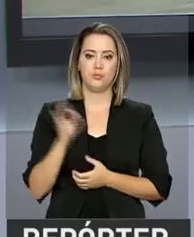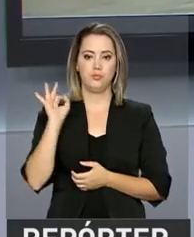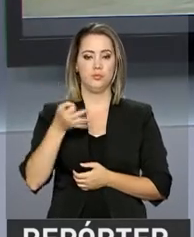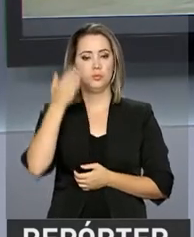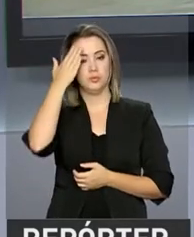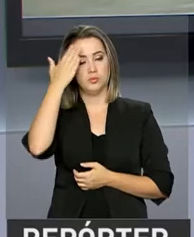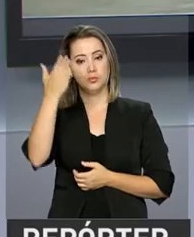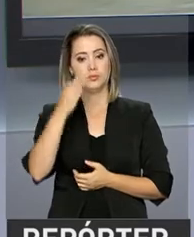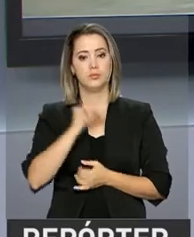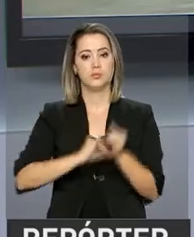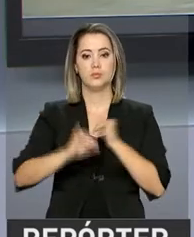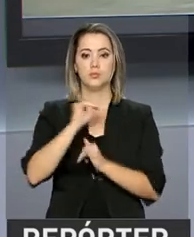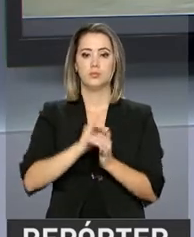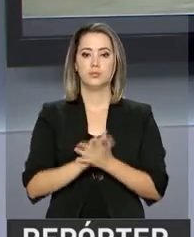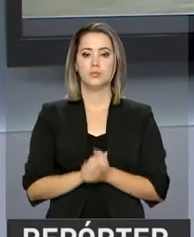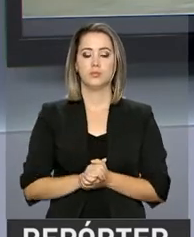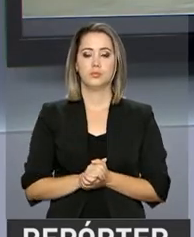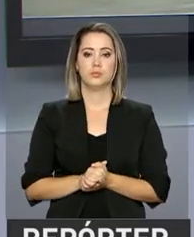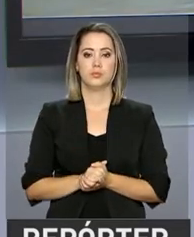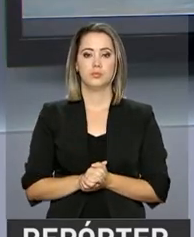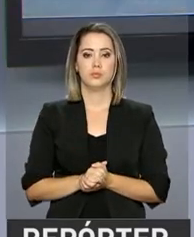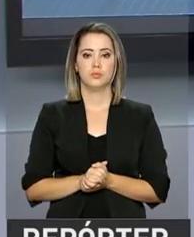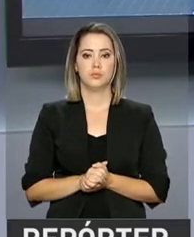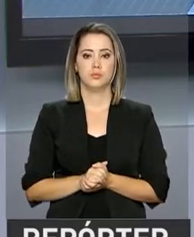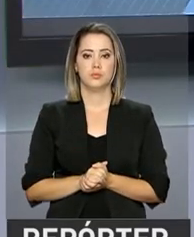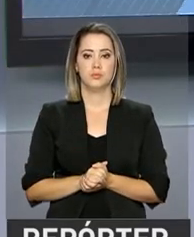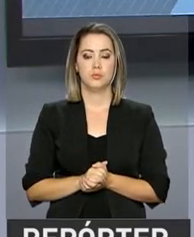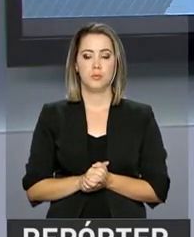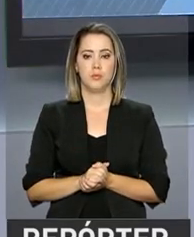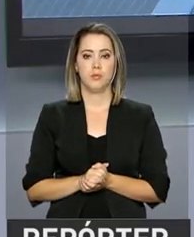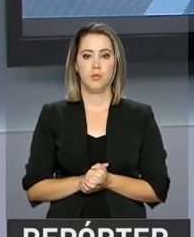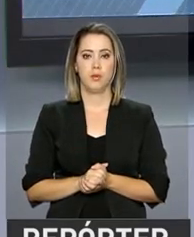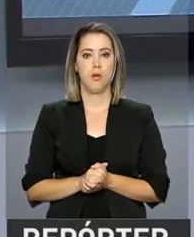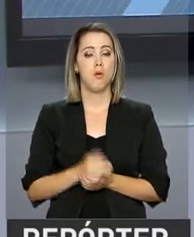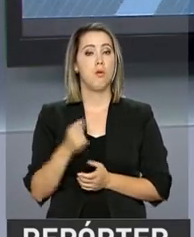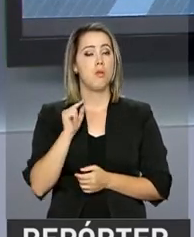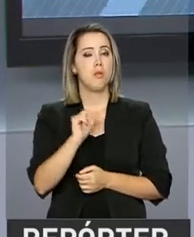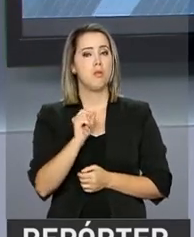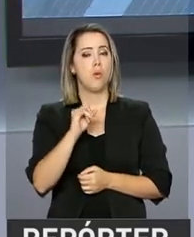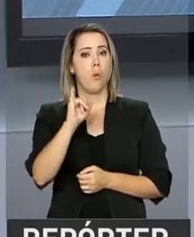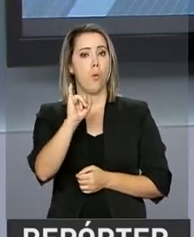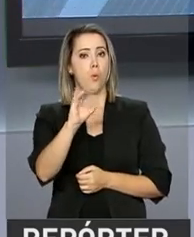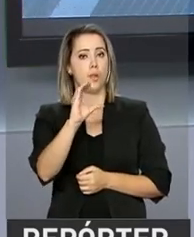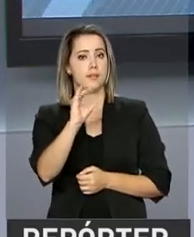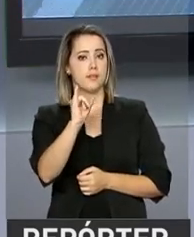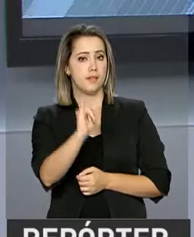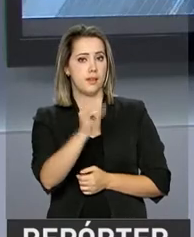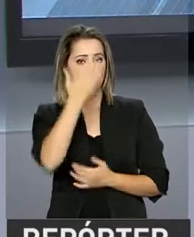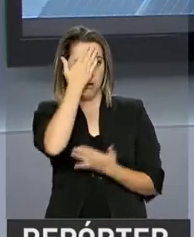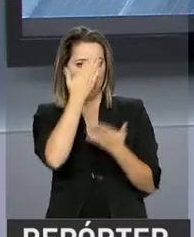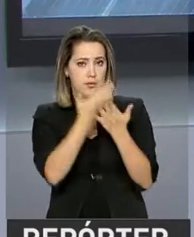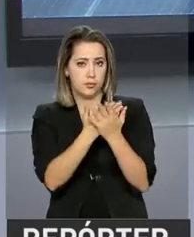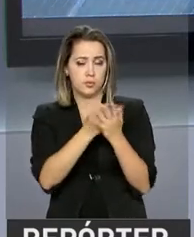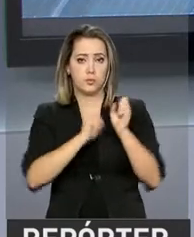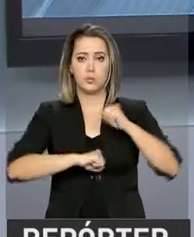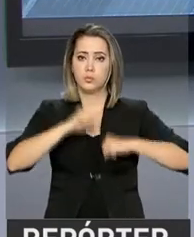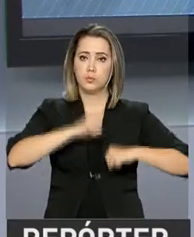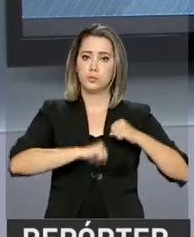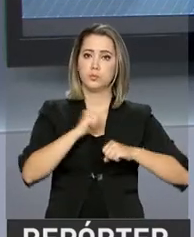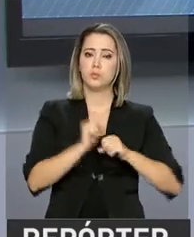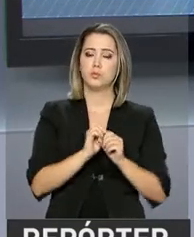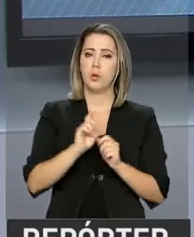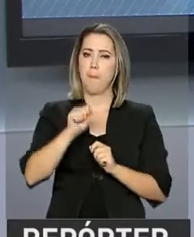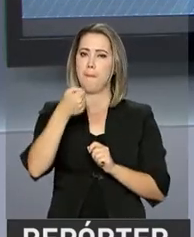certo o ano a brigada então pelas informações e prévia do índice de confiança da indústria ici sinaliza uma